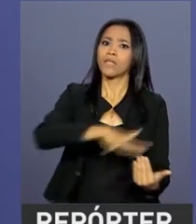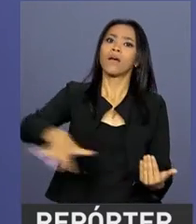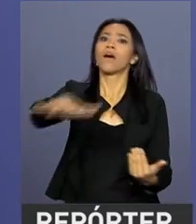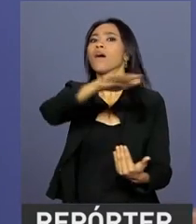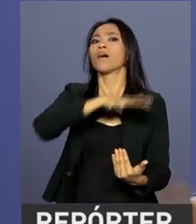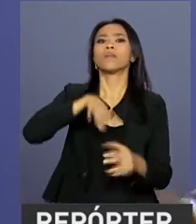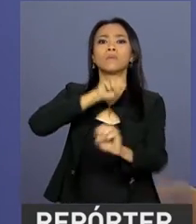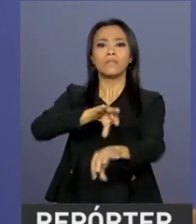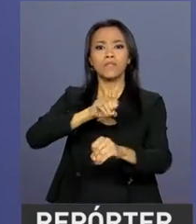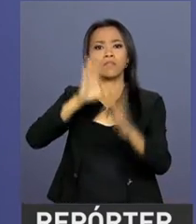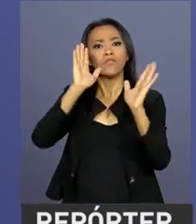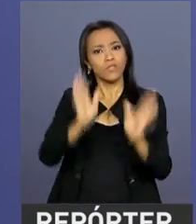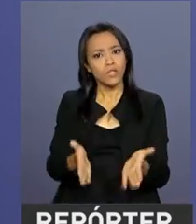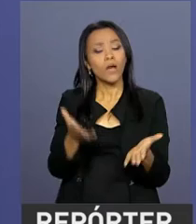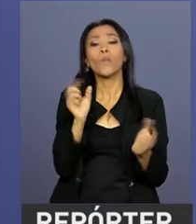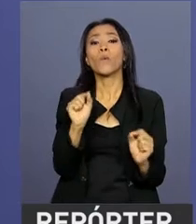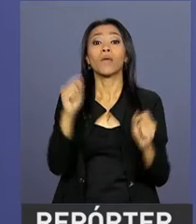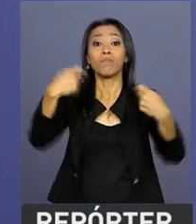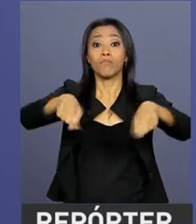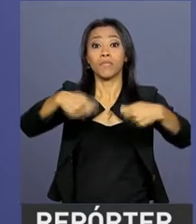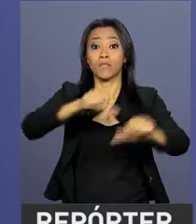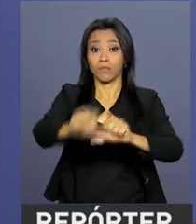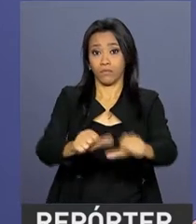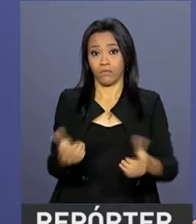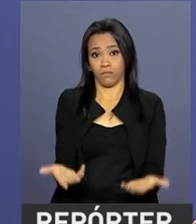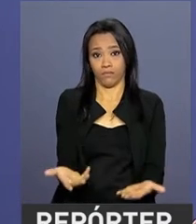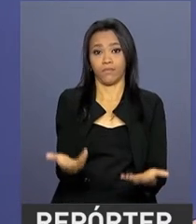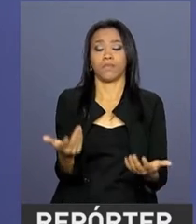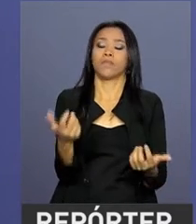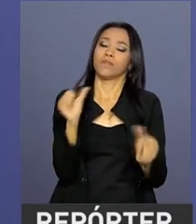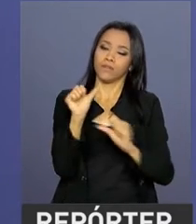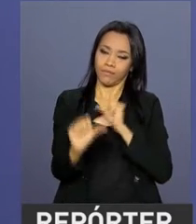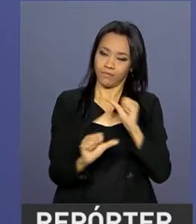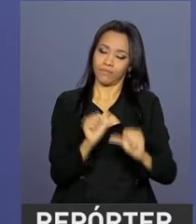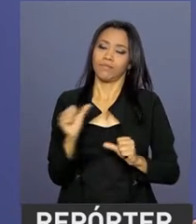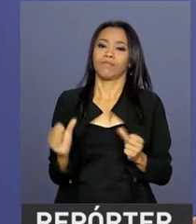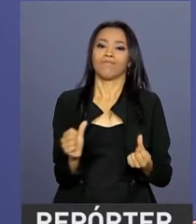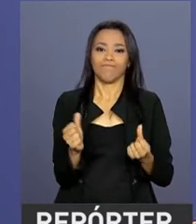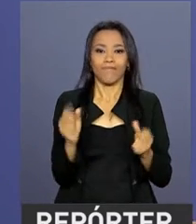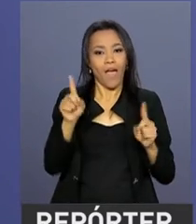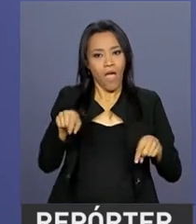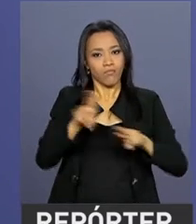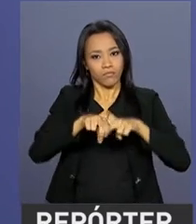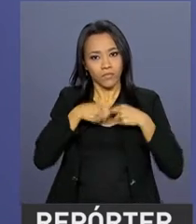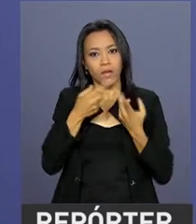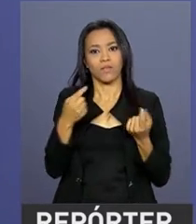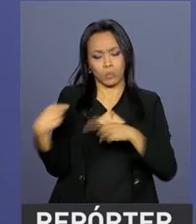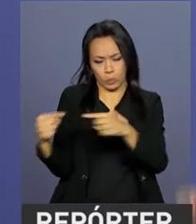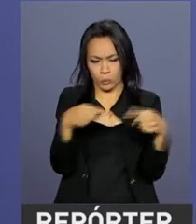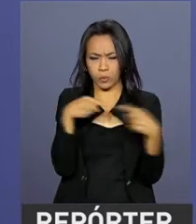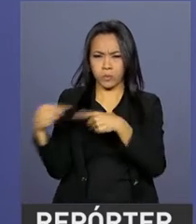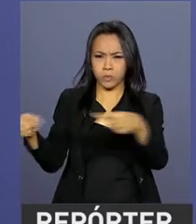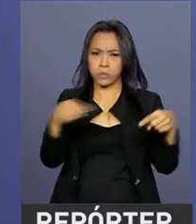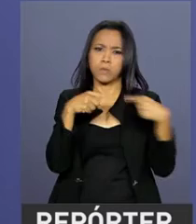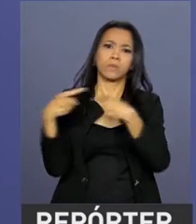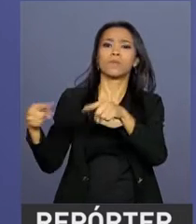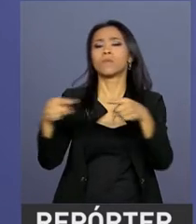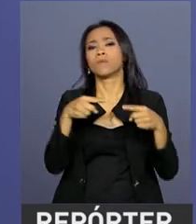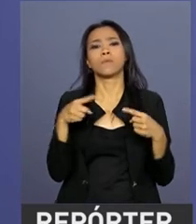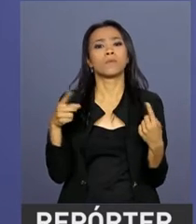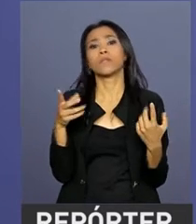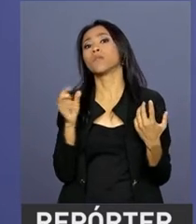educacional brasileiro, a necessidade de mudanças. E as mudanças se deram a partir desse debate intenso, fazendo com